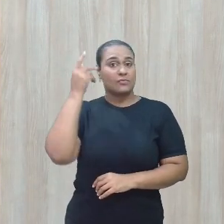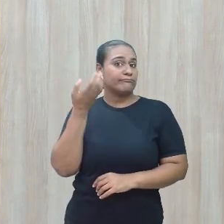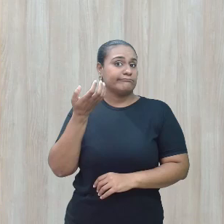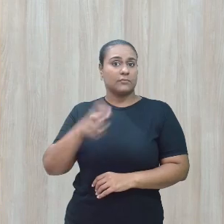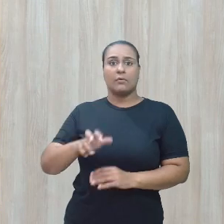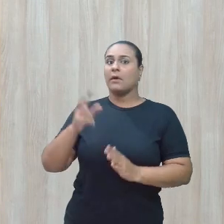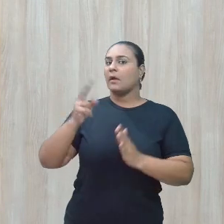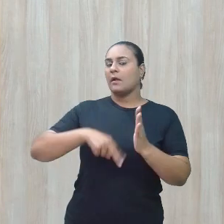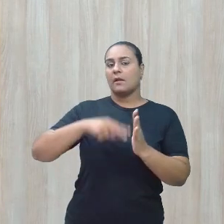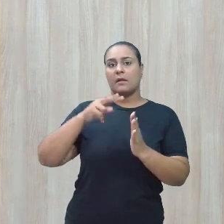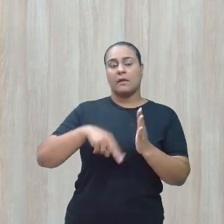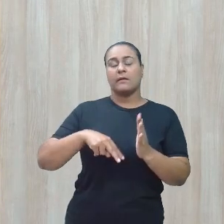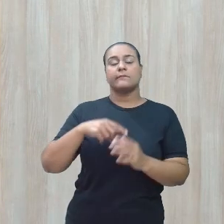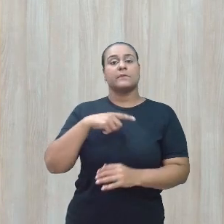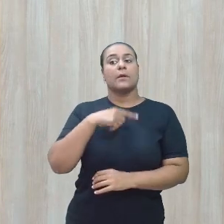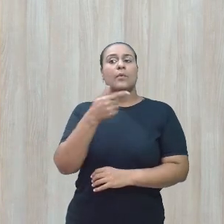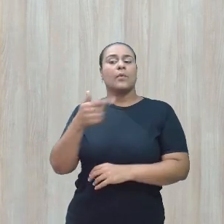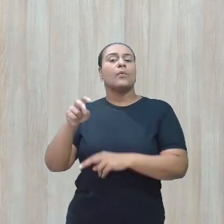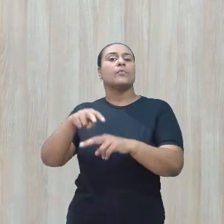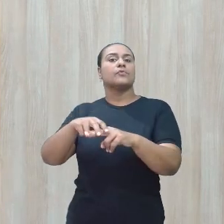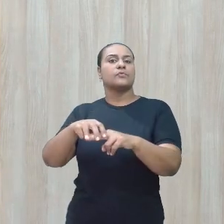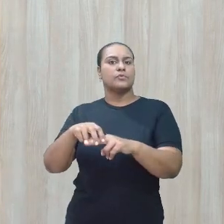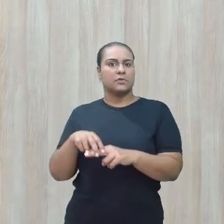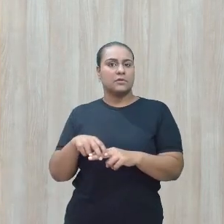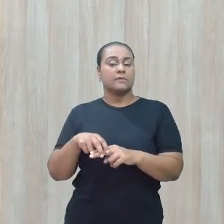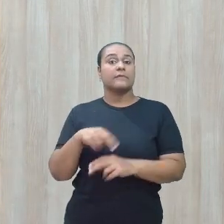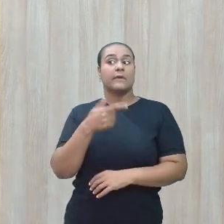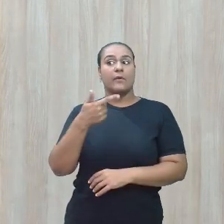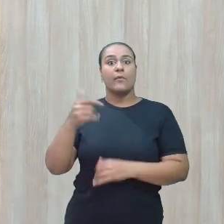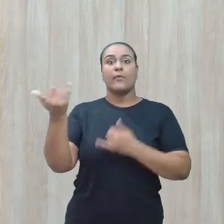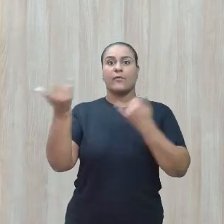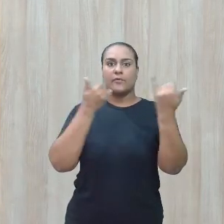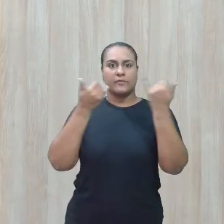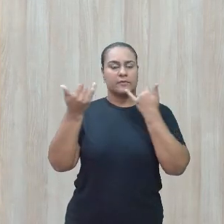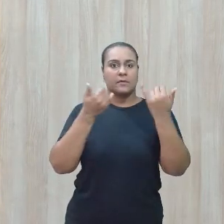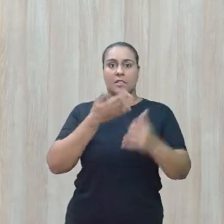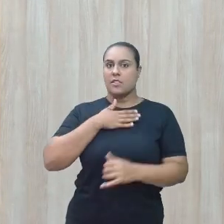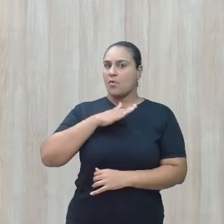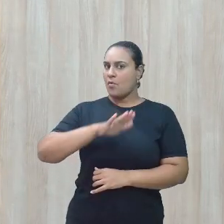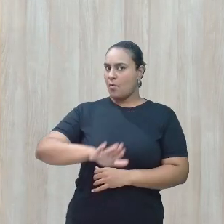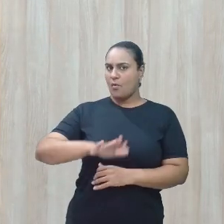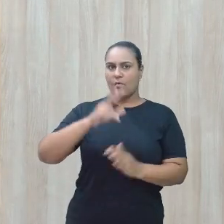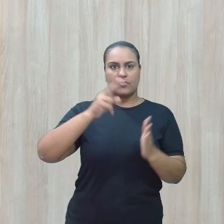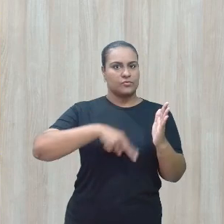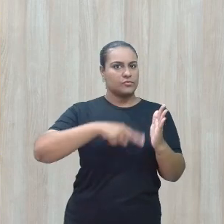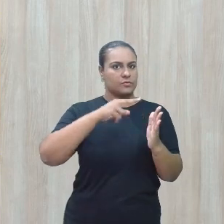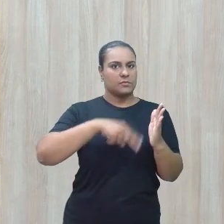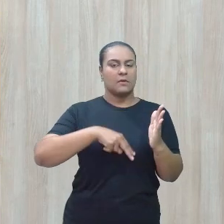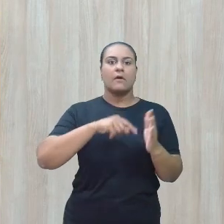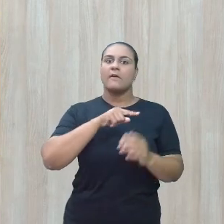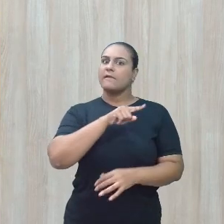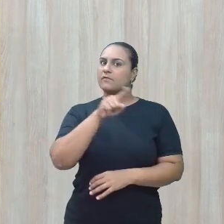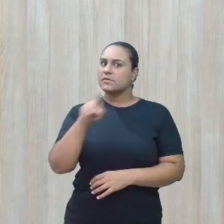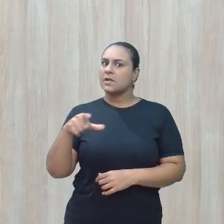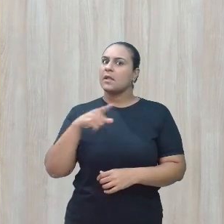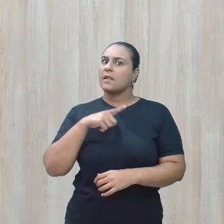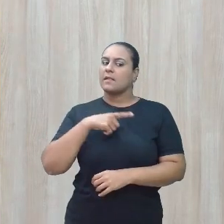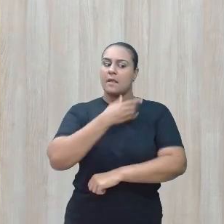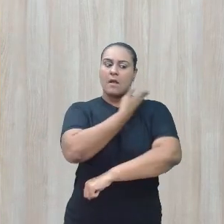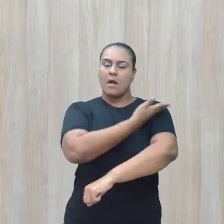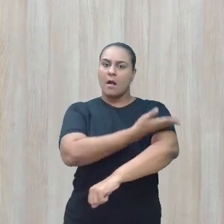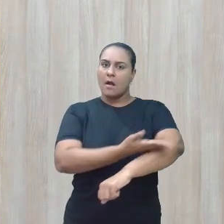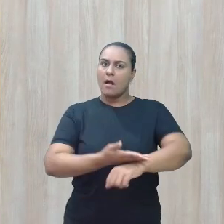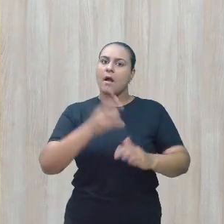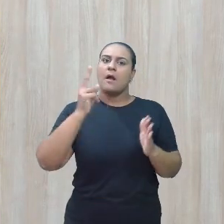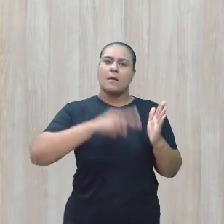ler. Outros motivos, e aí tem outras informações, né? Não gosta de ler. Gente, criem o hábito para isso, é